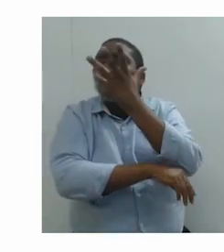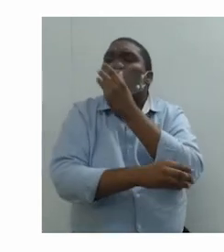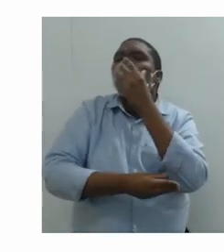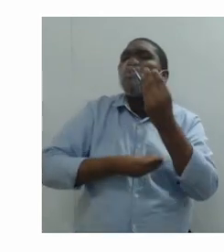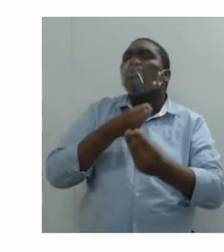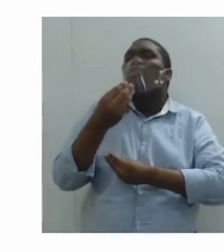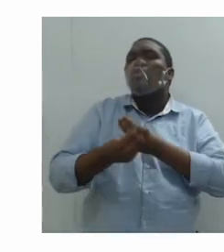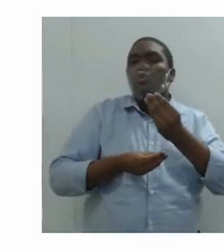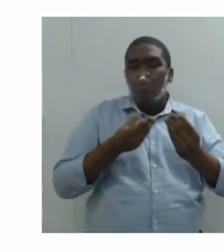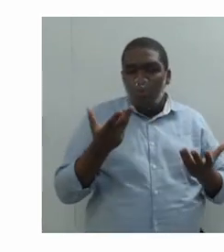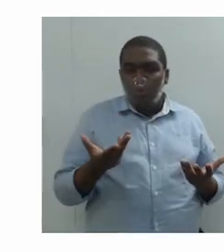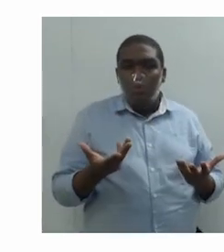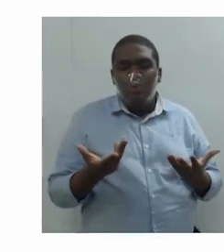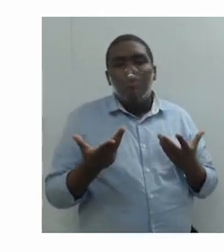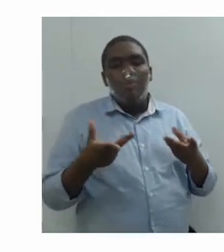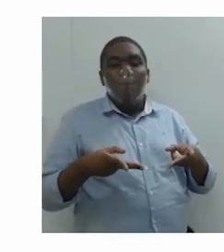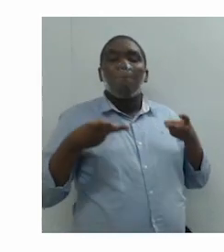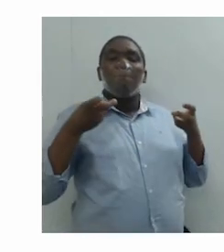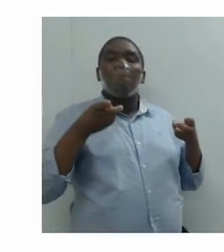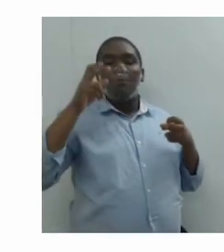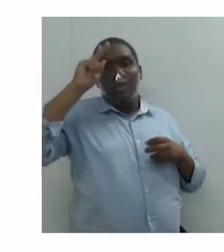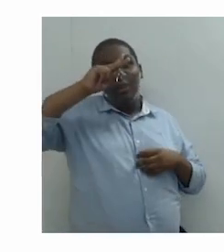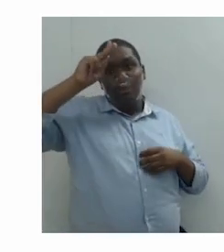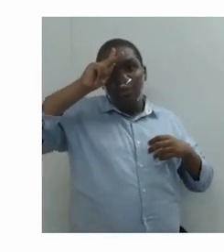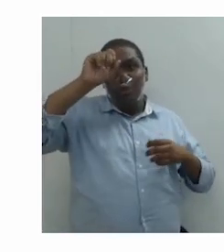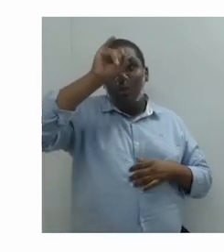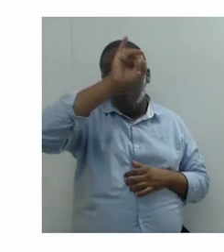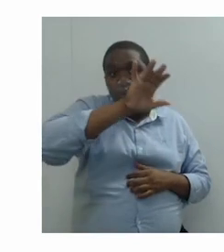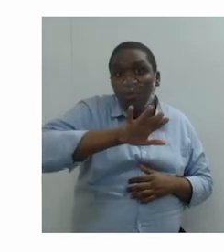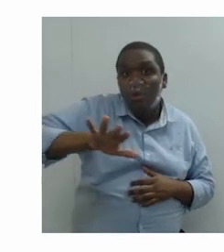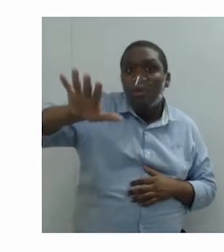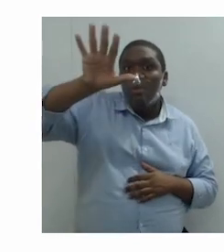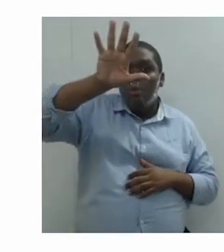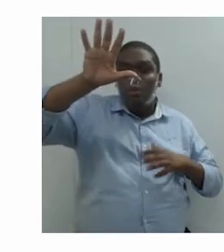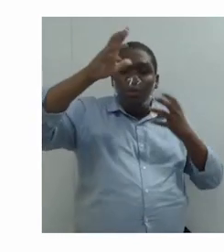podemos falar de paisagem e ficar apenas no conceito.